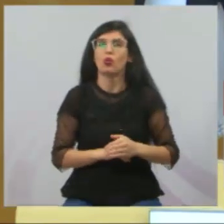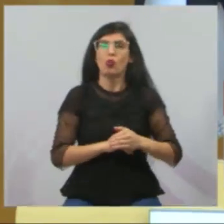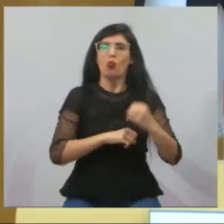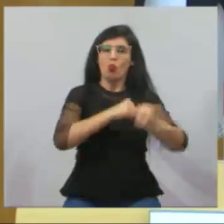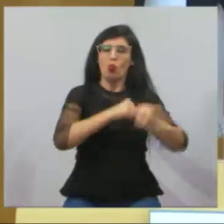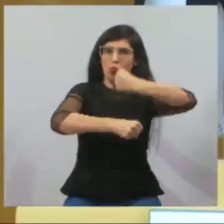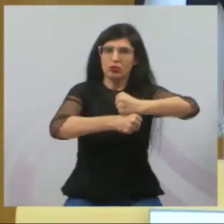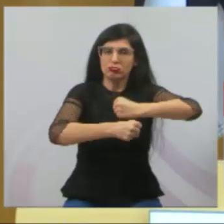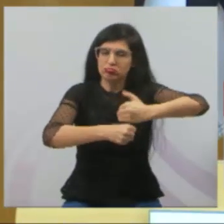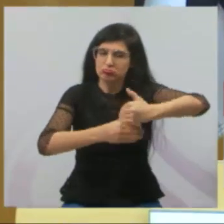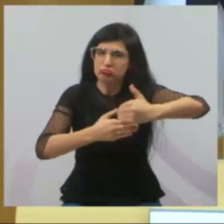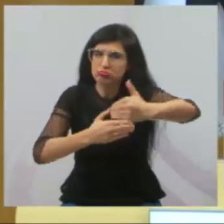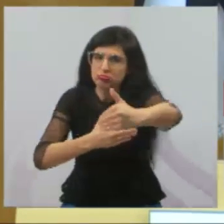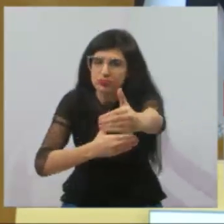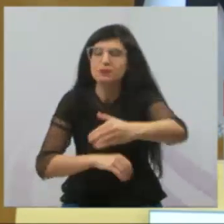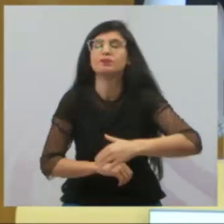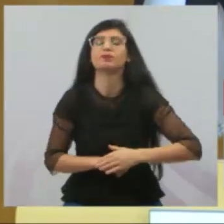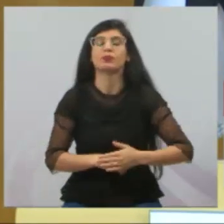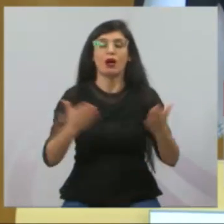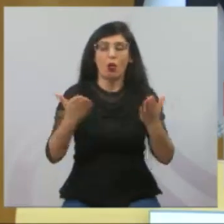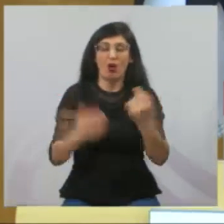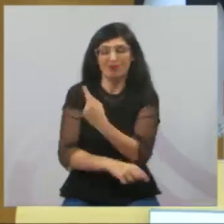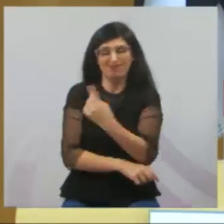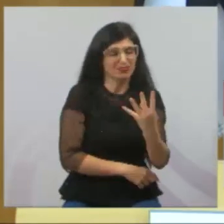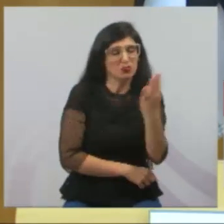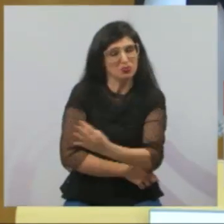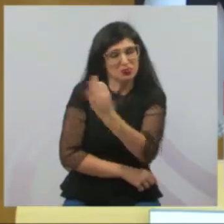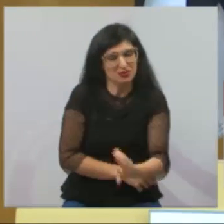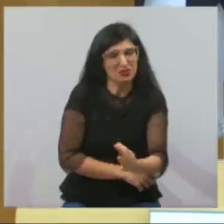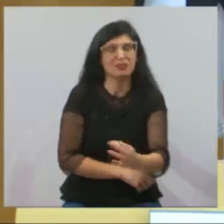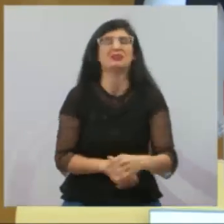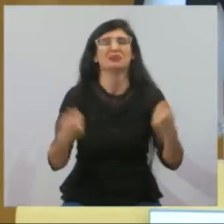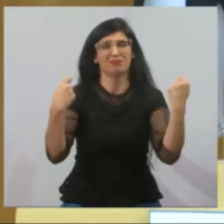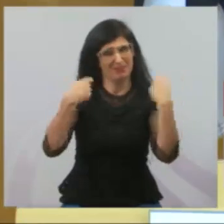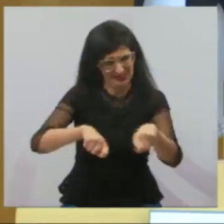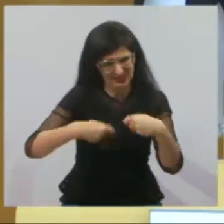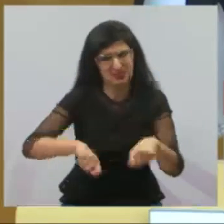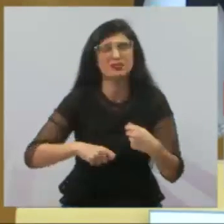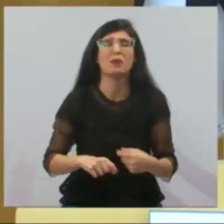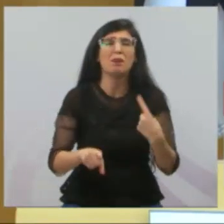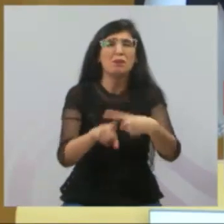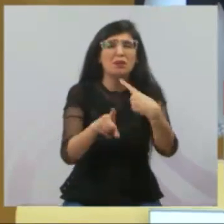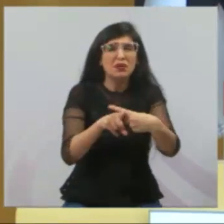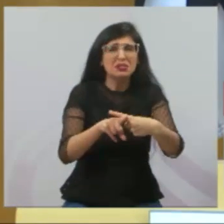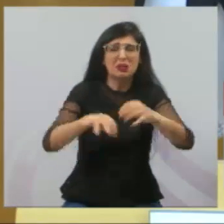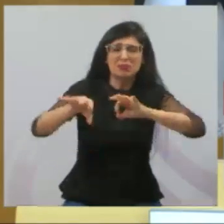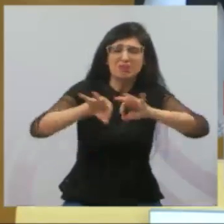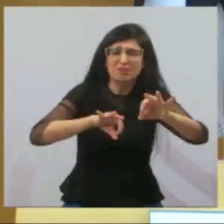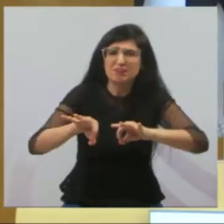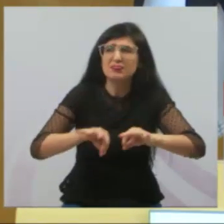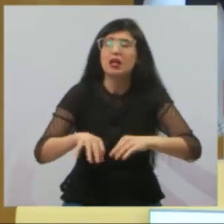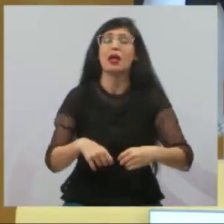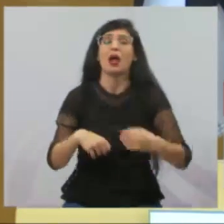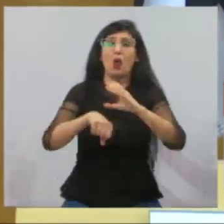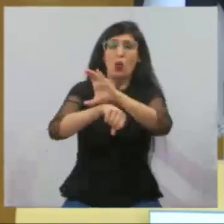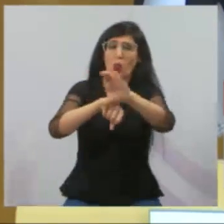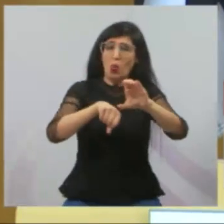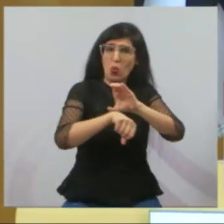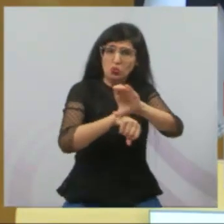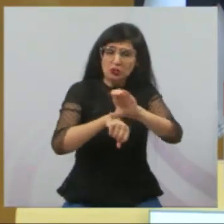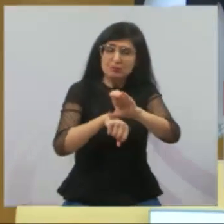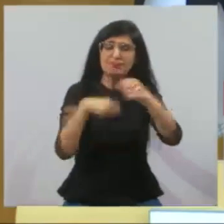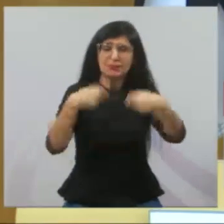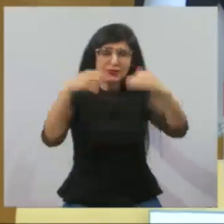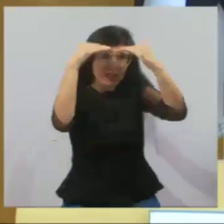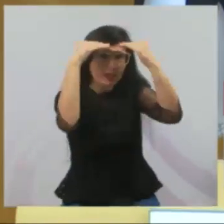Essa votação, ela se torna necessária porque, se a gente não se adequar à emenda constitucional, não atender essa